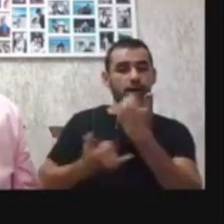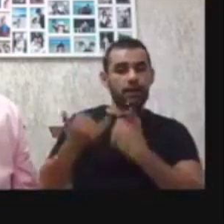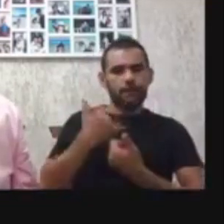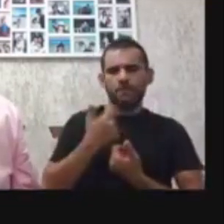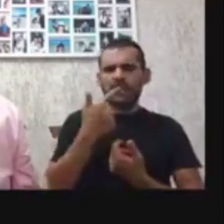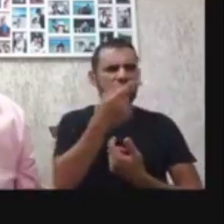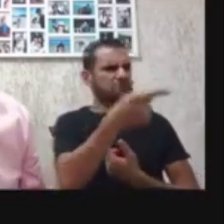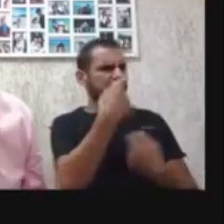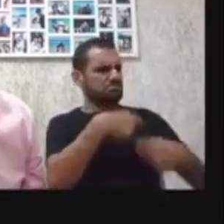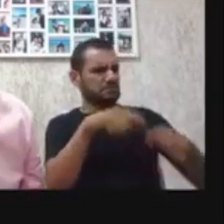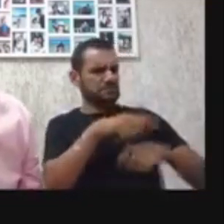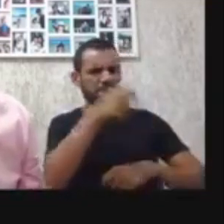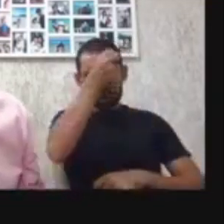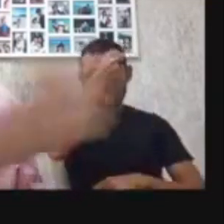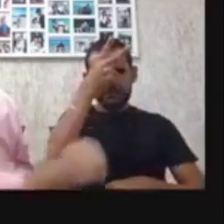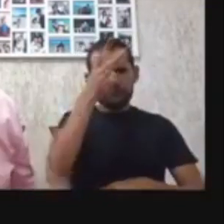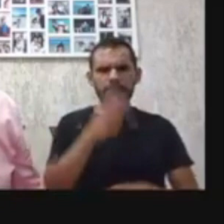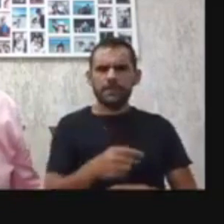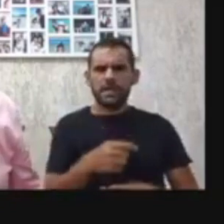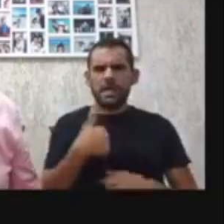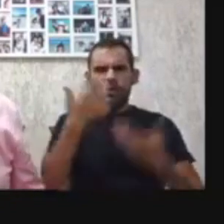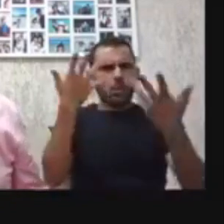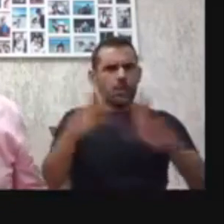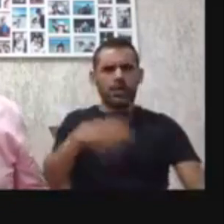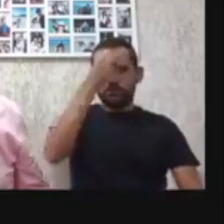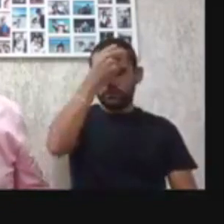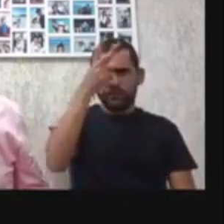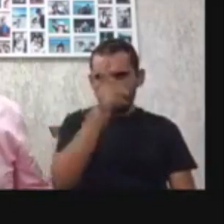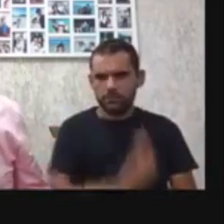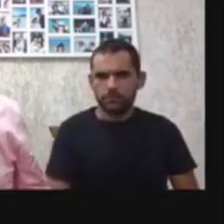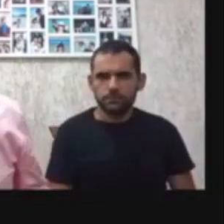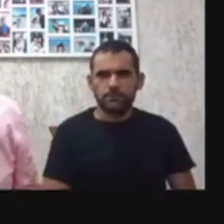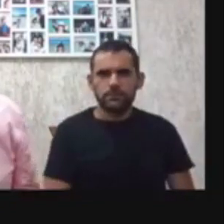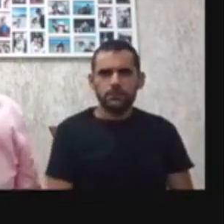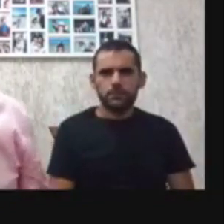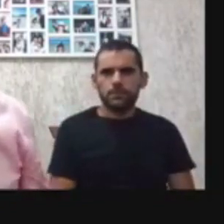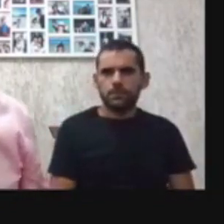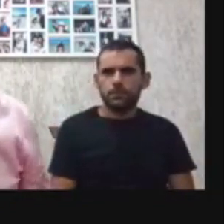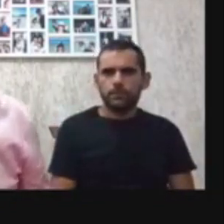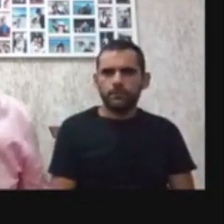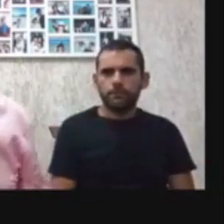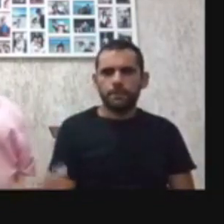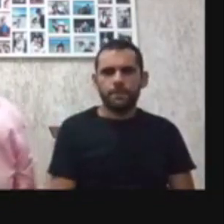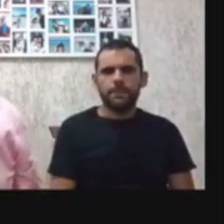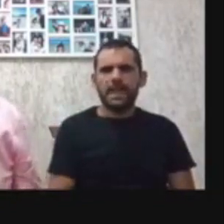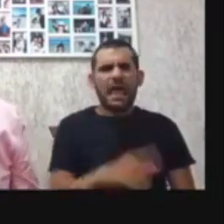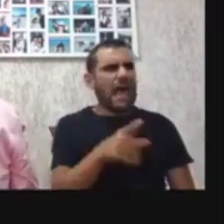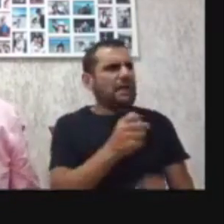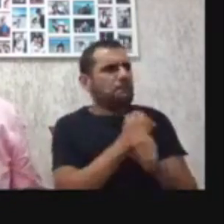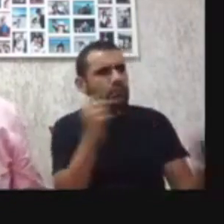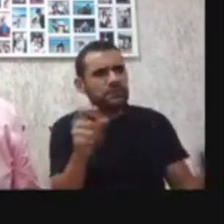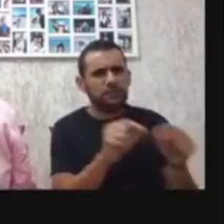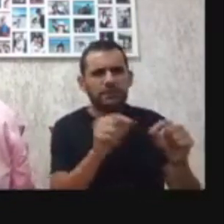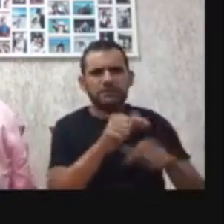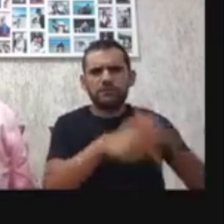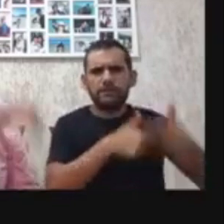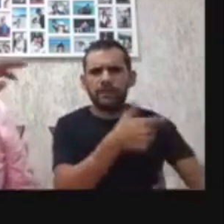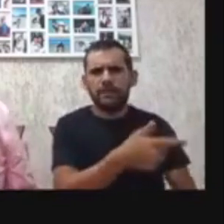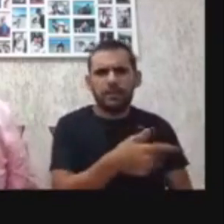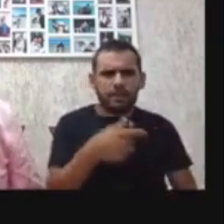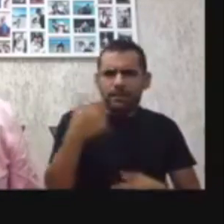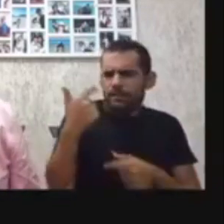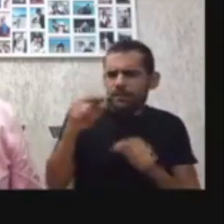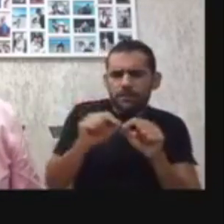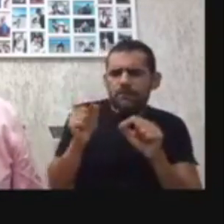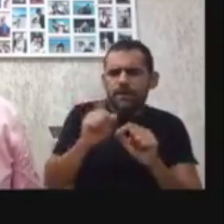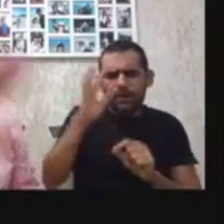não adianta você ser prefeito, que não tem jeito, eu não quero ser prefeito. Não tem, não, eu falo assim, não tem como fazer, isso não existe, isso não